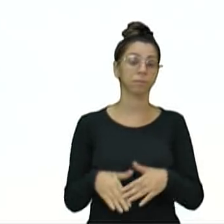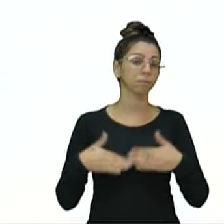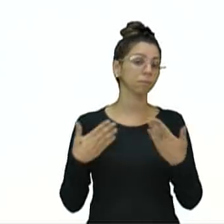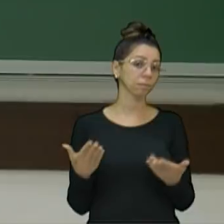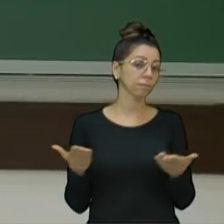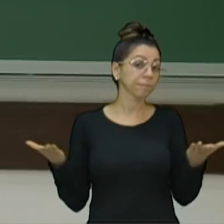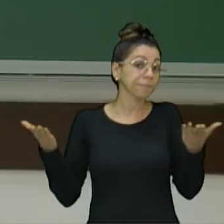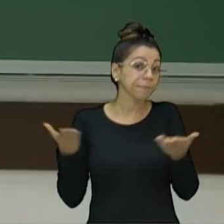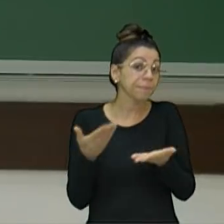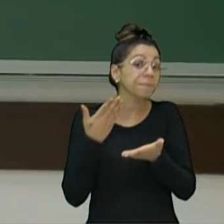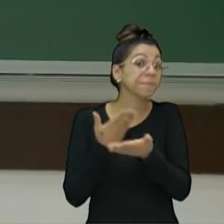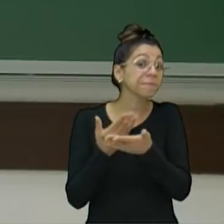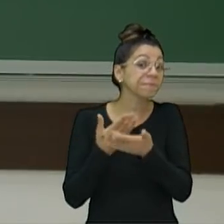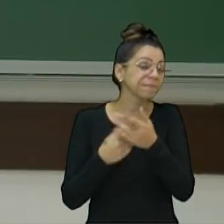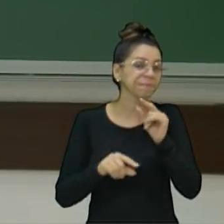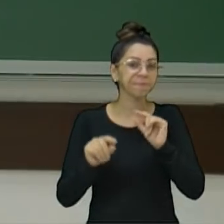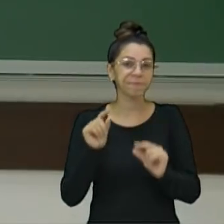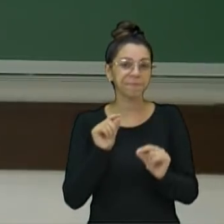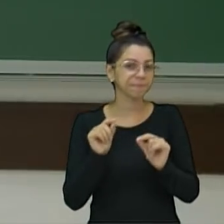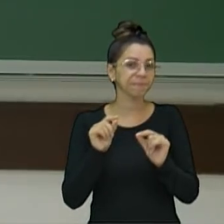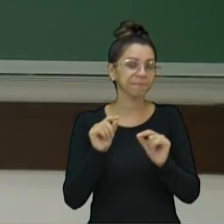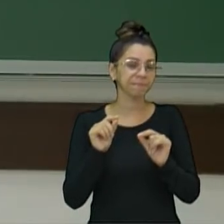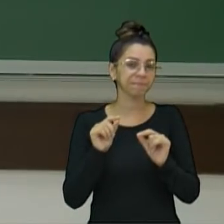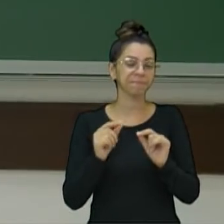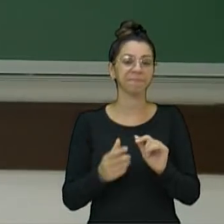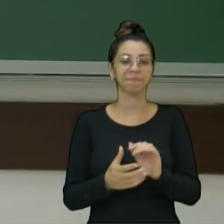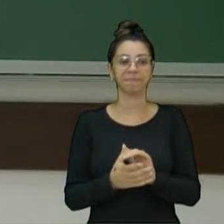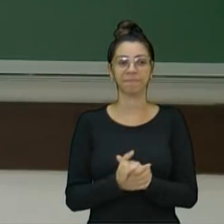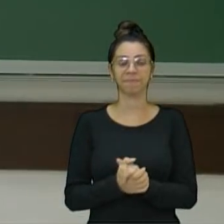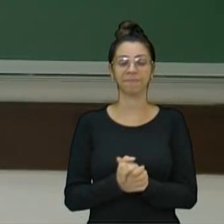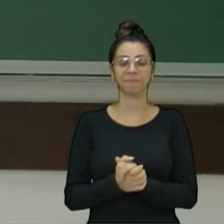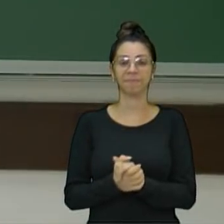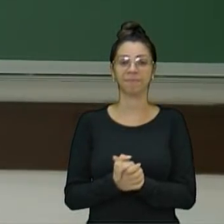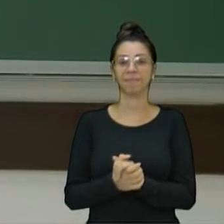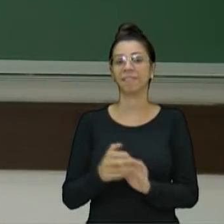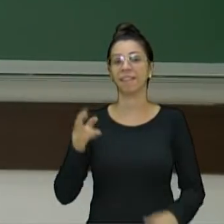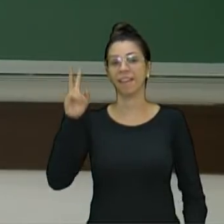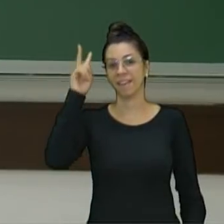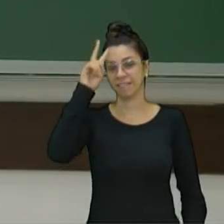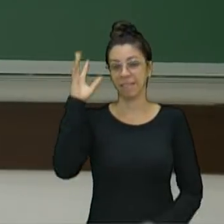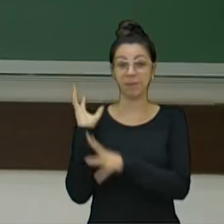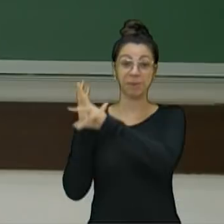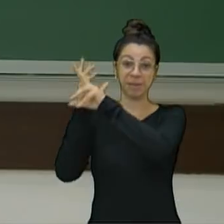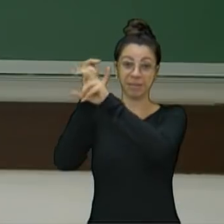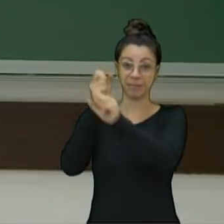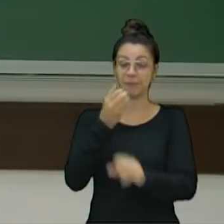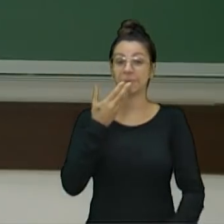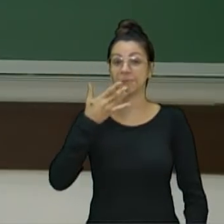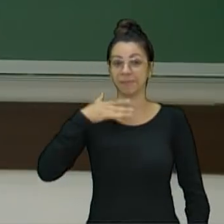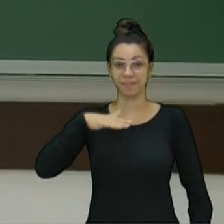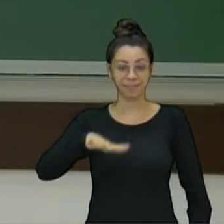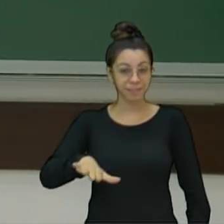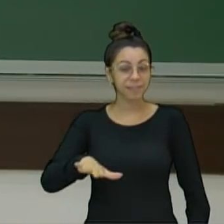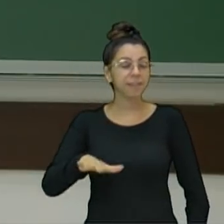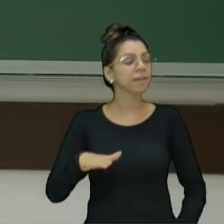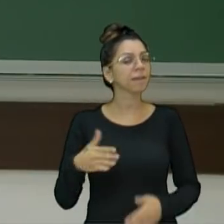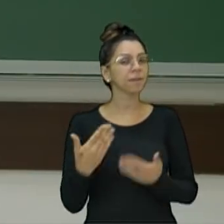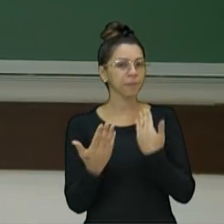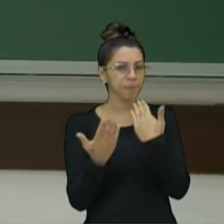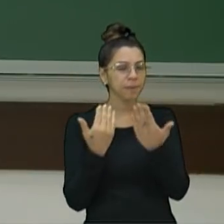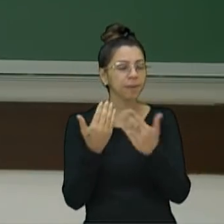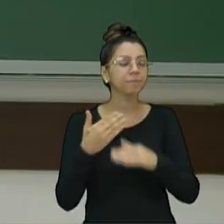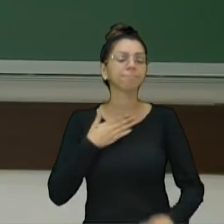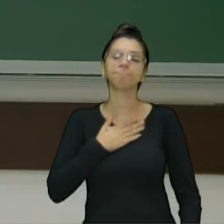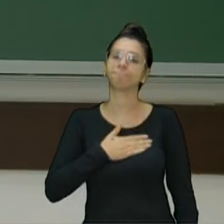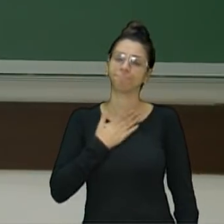Então, hoje nós estudamos sobre as memórias da infância, conversamos um pouquinho sobre isso, é bem